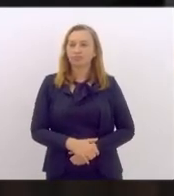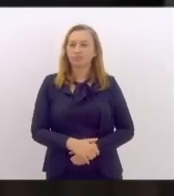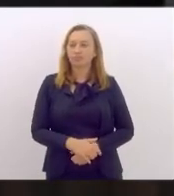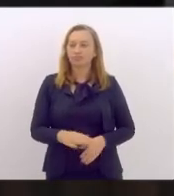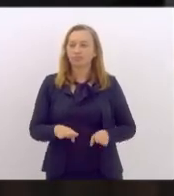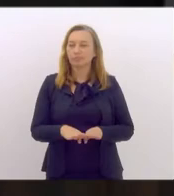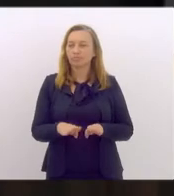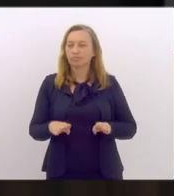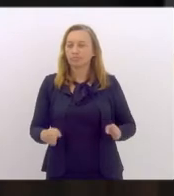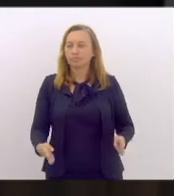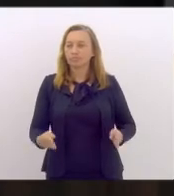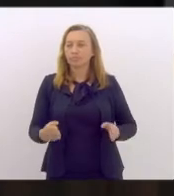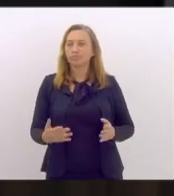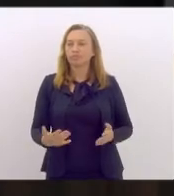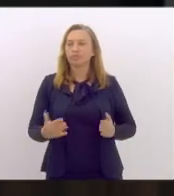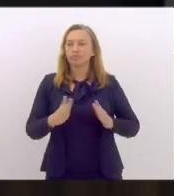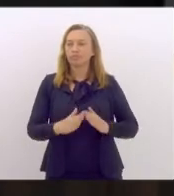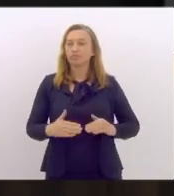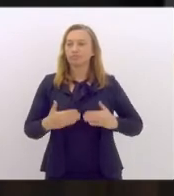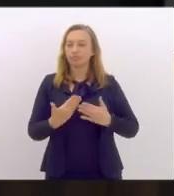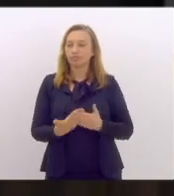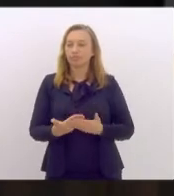a sobre a mesa seguintes